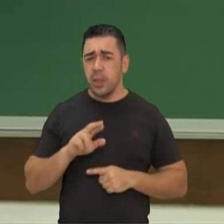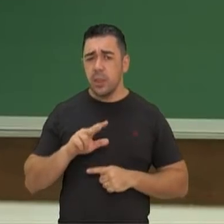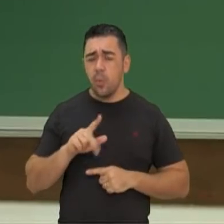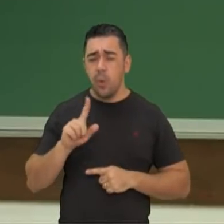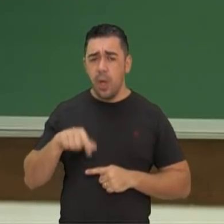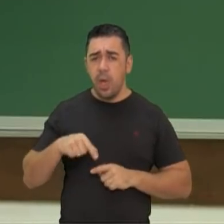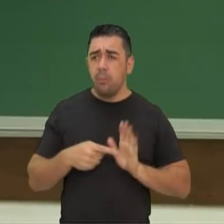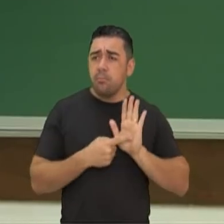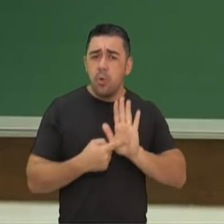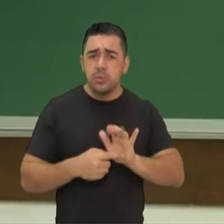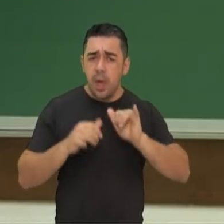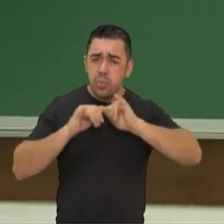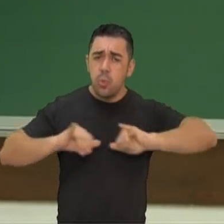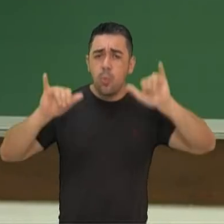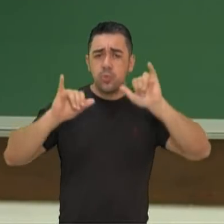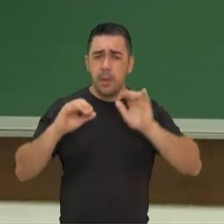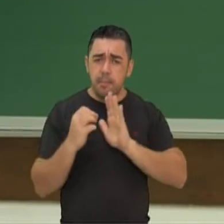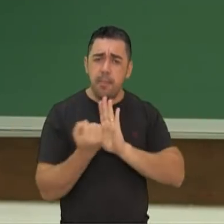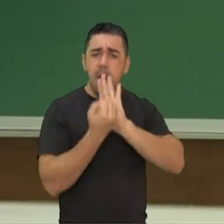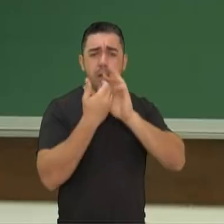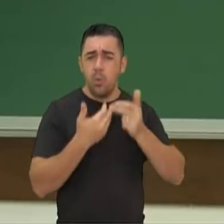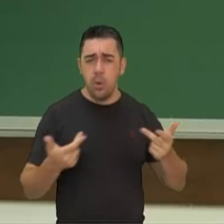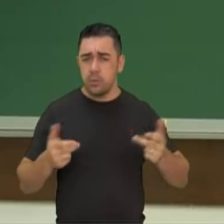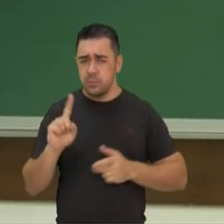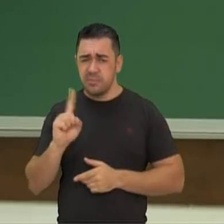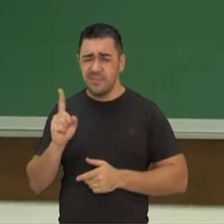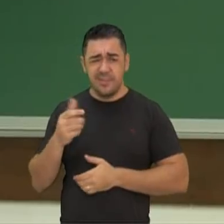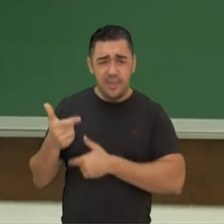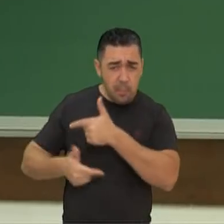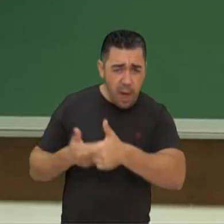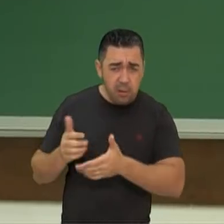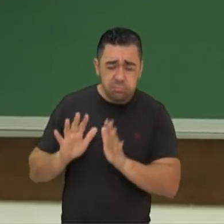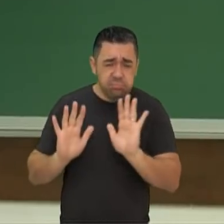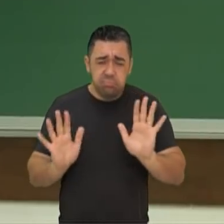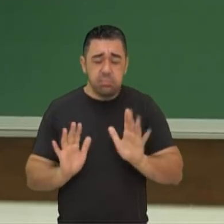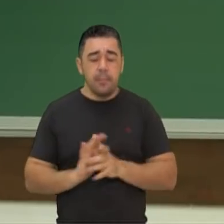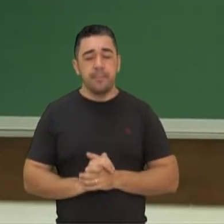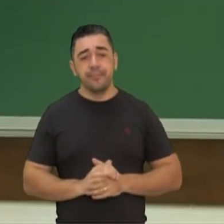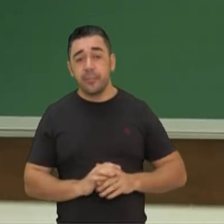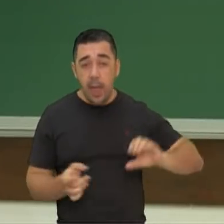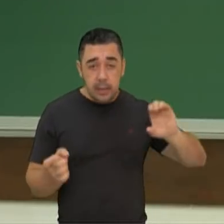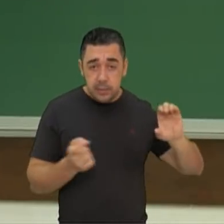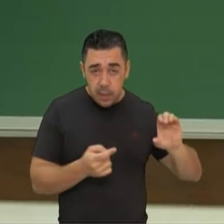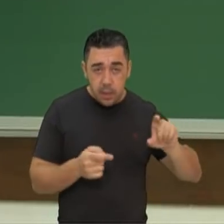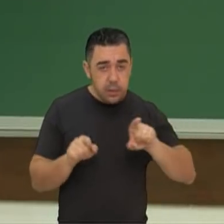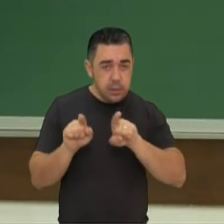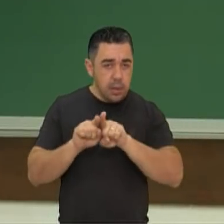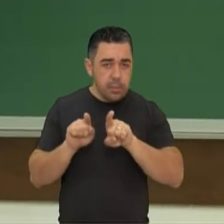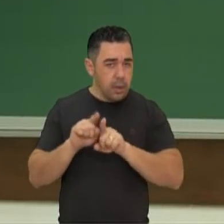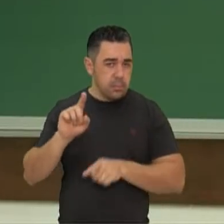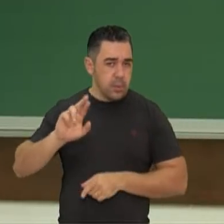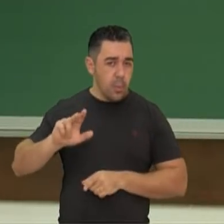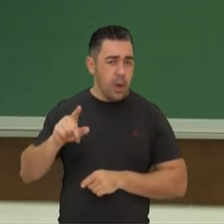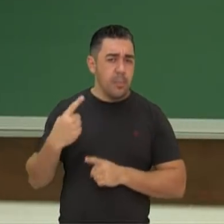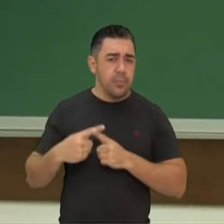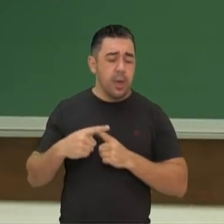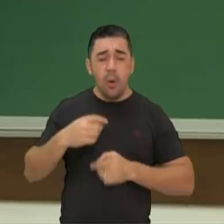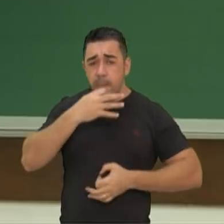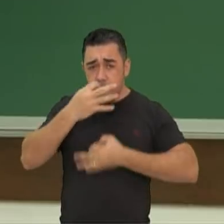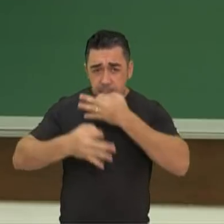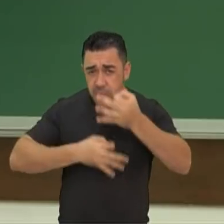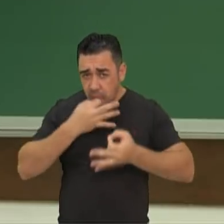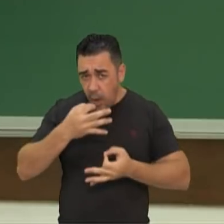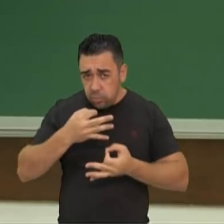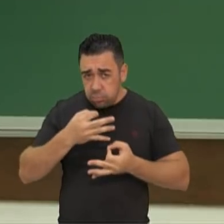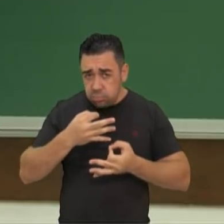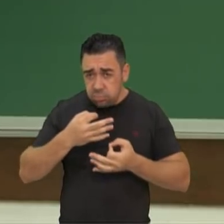de promover uma marca, não é nada disso, ou um produto, ou um serviço, tá? A letra C apresenta um ponto de